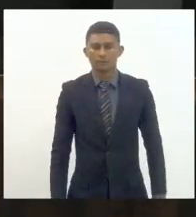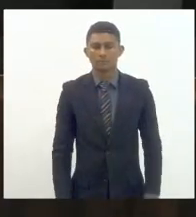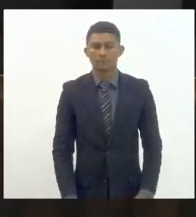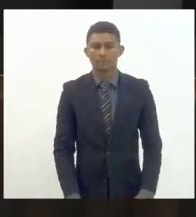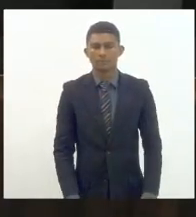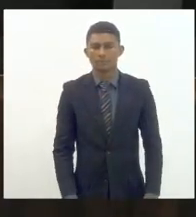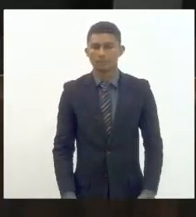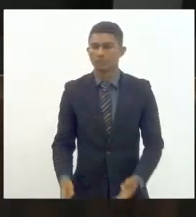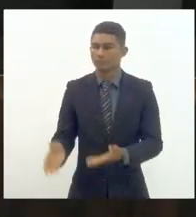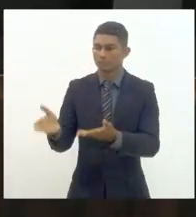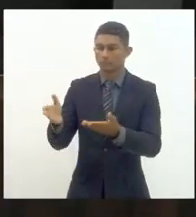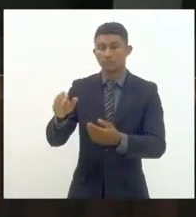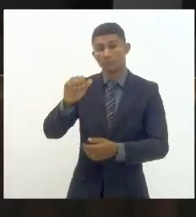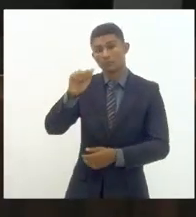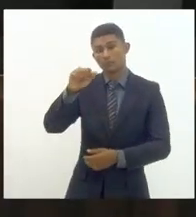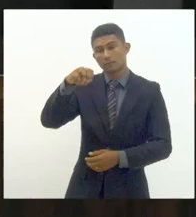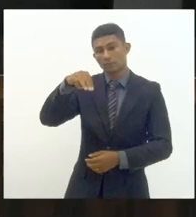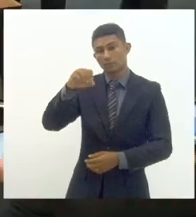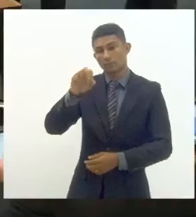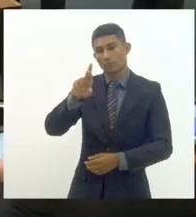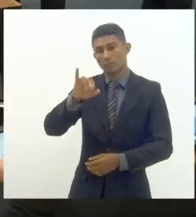Deputado Rodrigo Amorim.